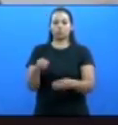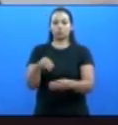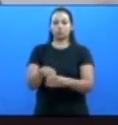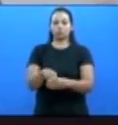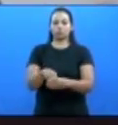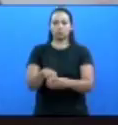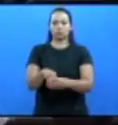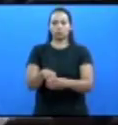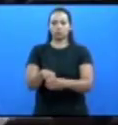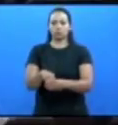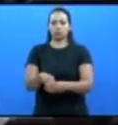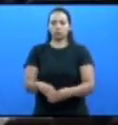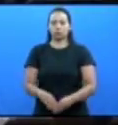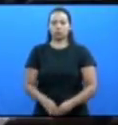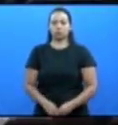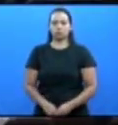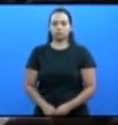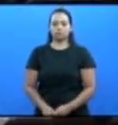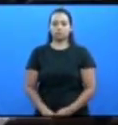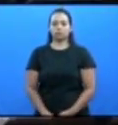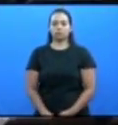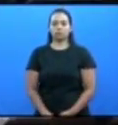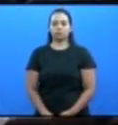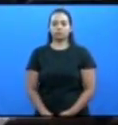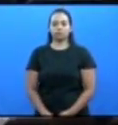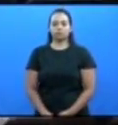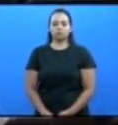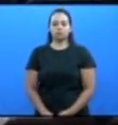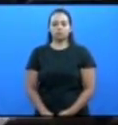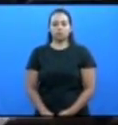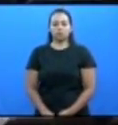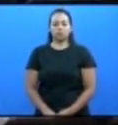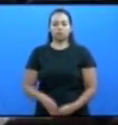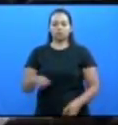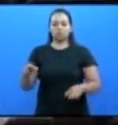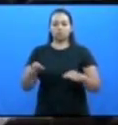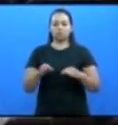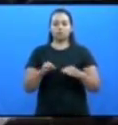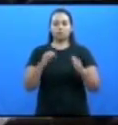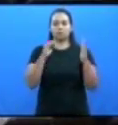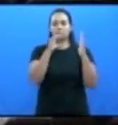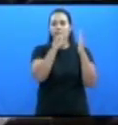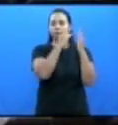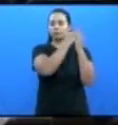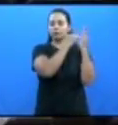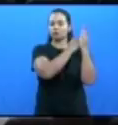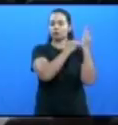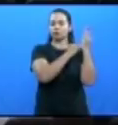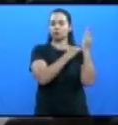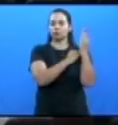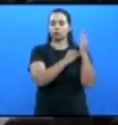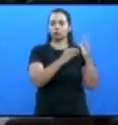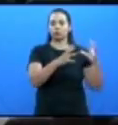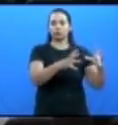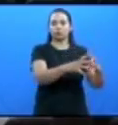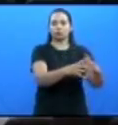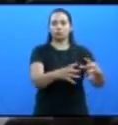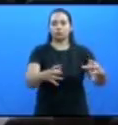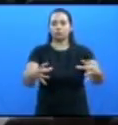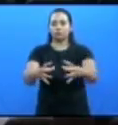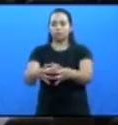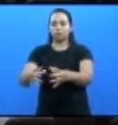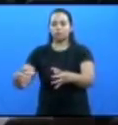Gente, a assessoria ela montou a votação por blocos? Por blocos, para facilitar então a questão... Vamos acompanhar, fica mais fácil.